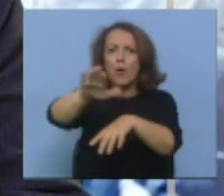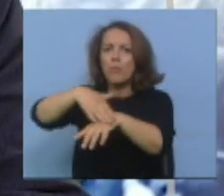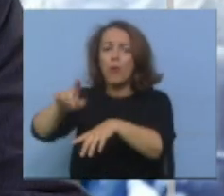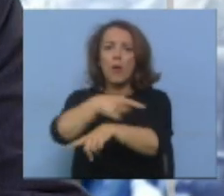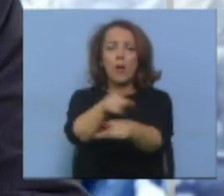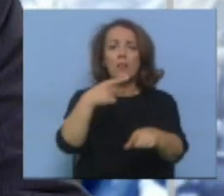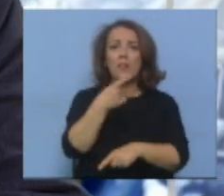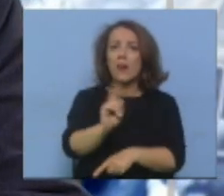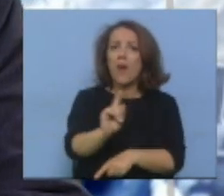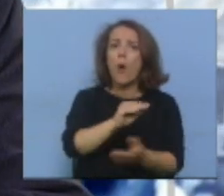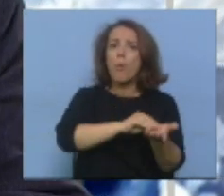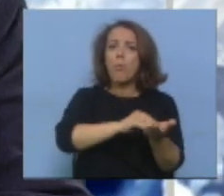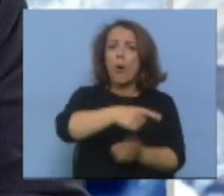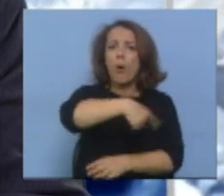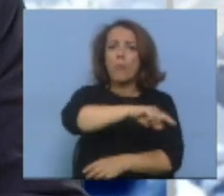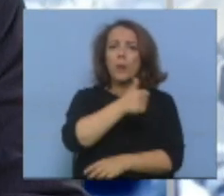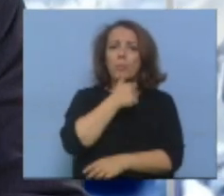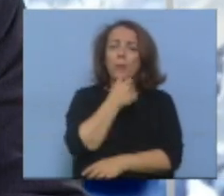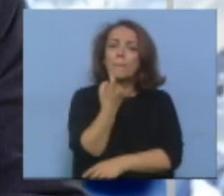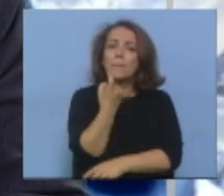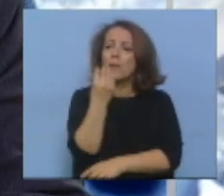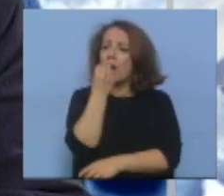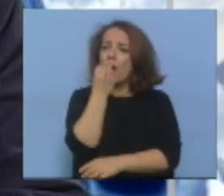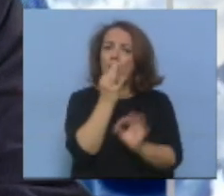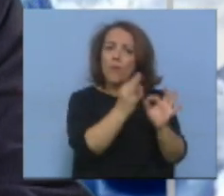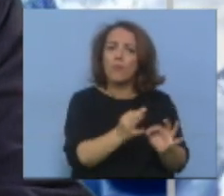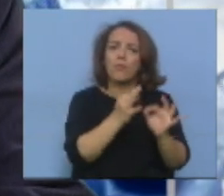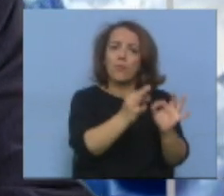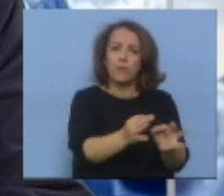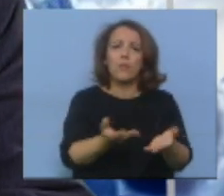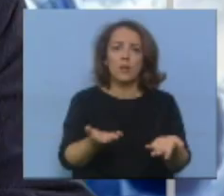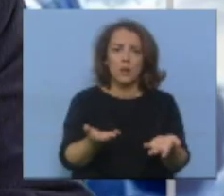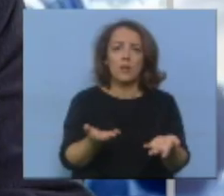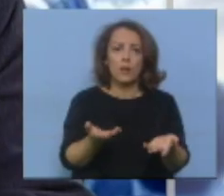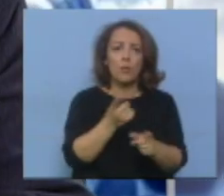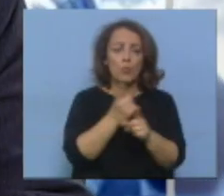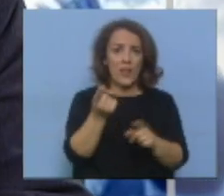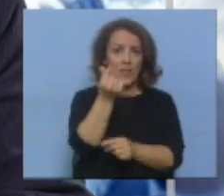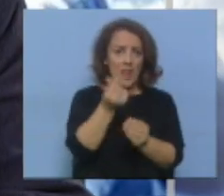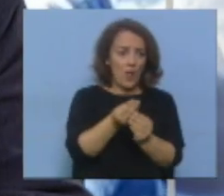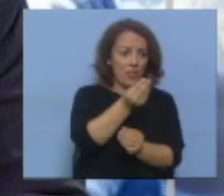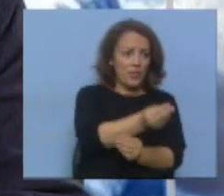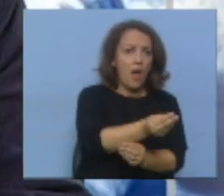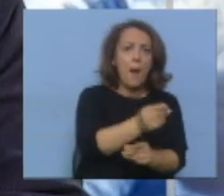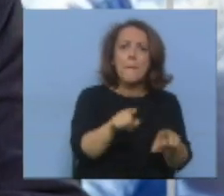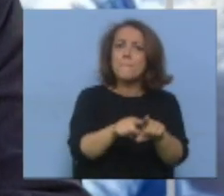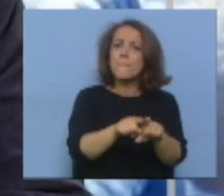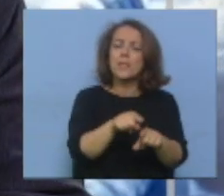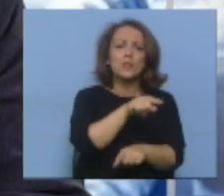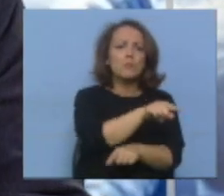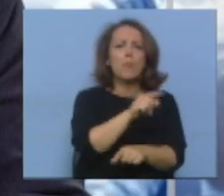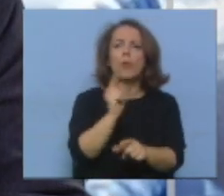pobres precisam ter a garantia que vão receber alimentos, até porque nem dando dinheiro vão conseguir